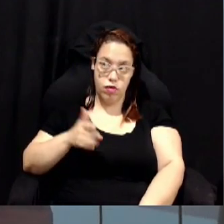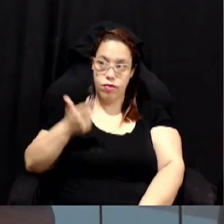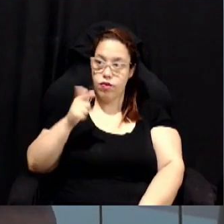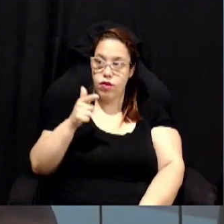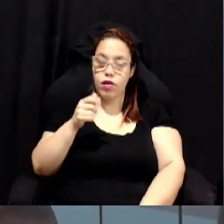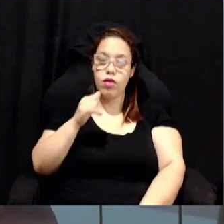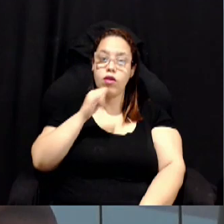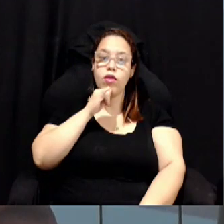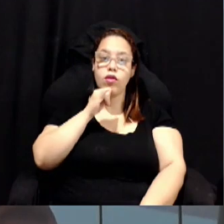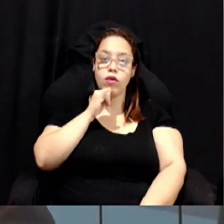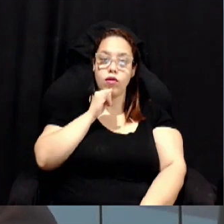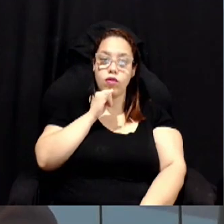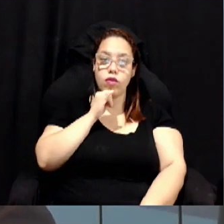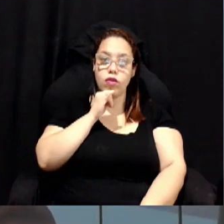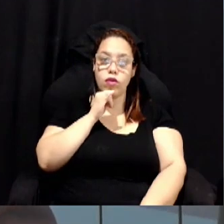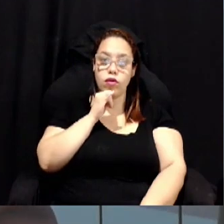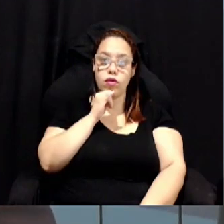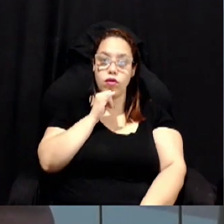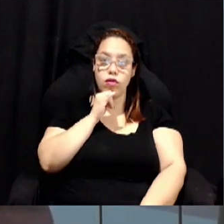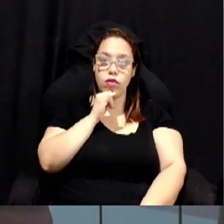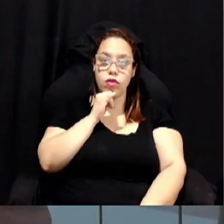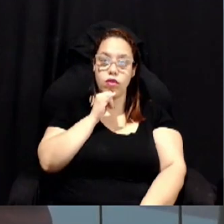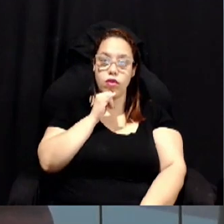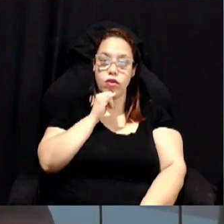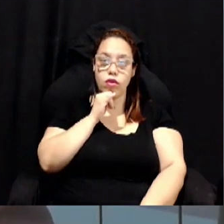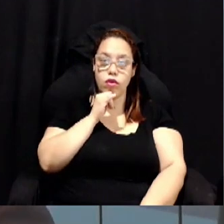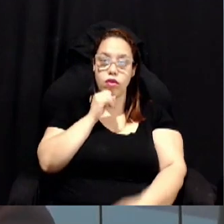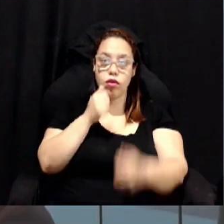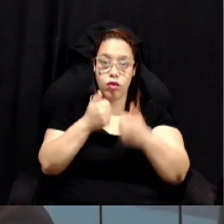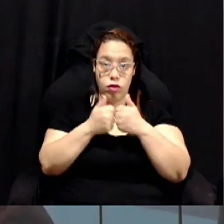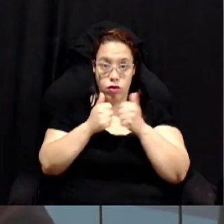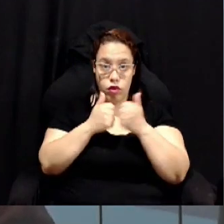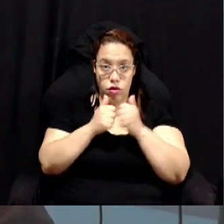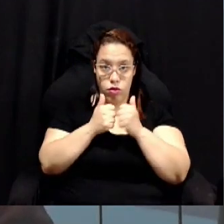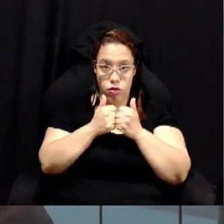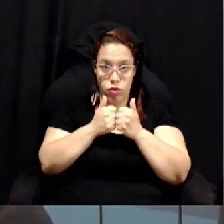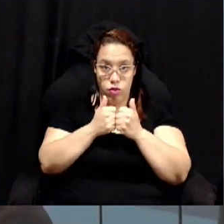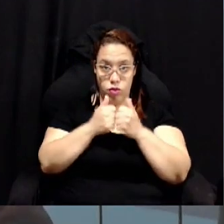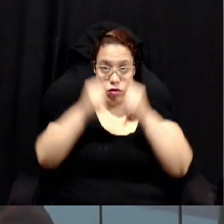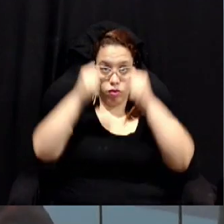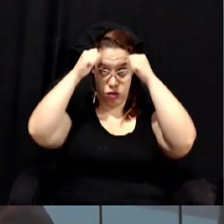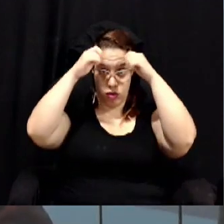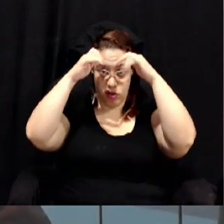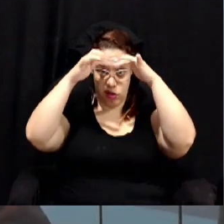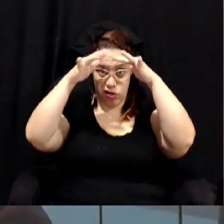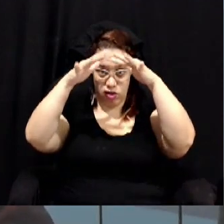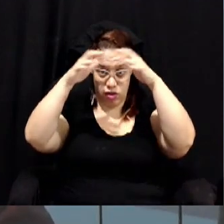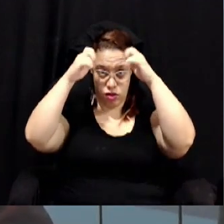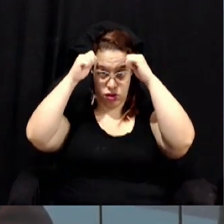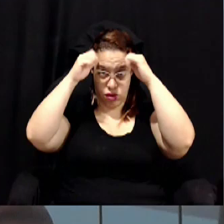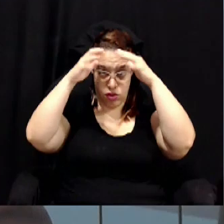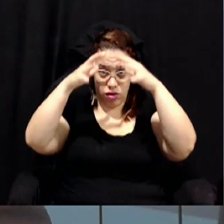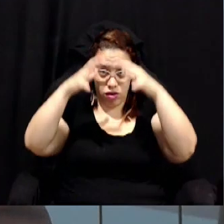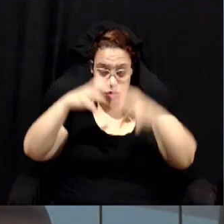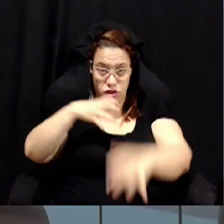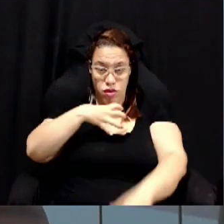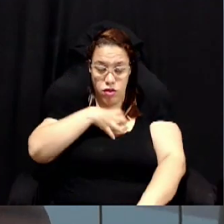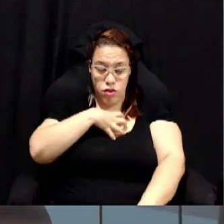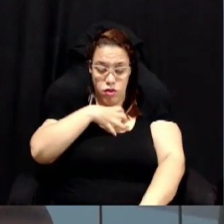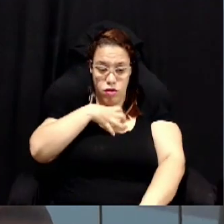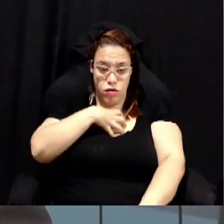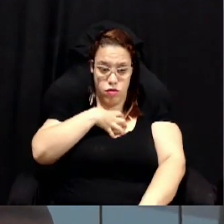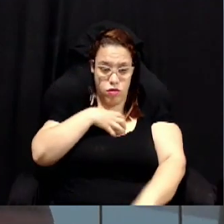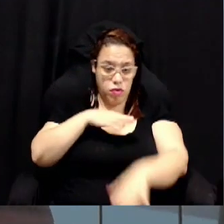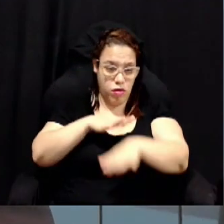condição de trocar o transporte, porque o autista ele tem muita questão de sensibilidade, muito sensorial as